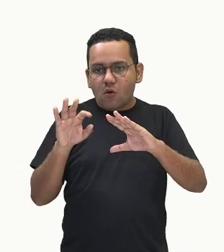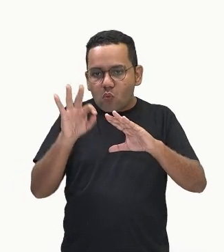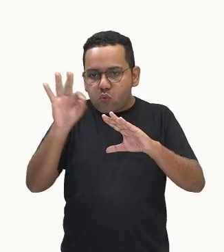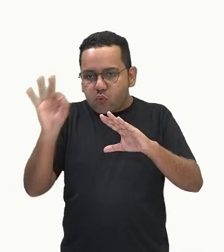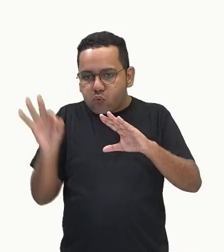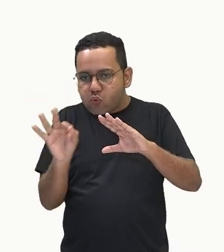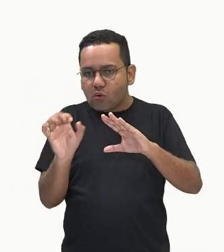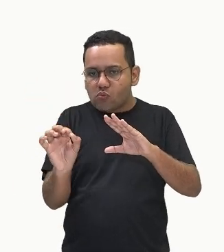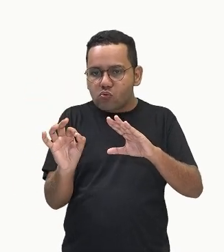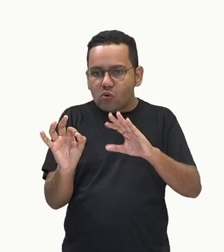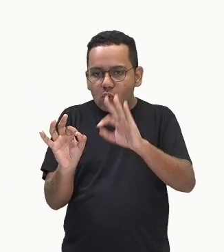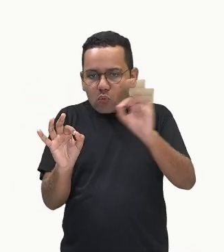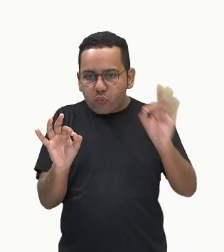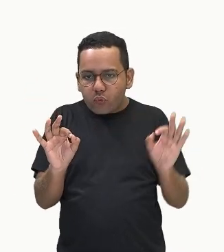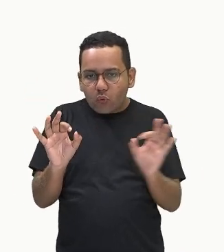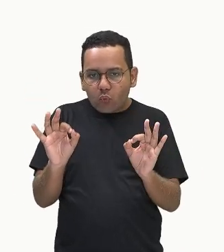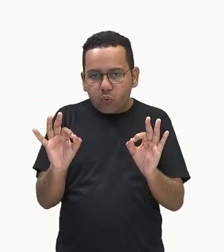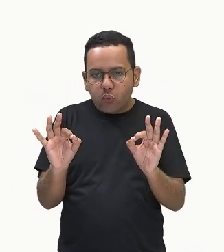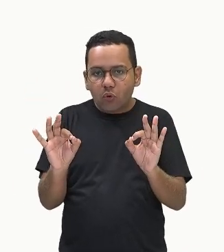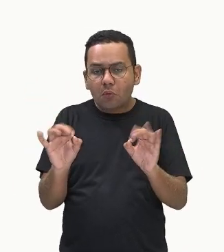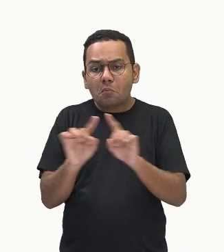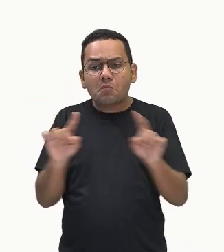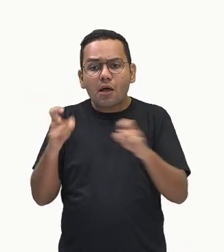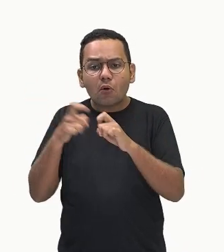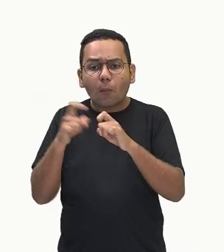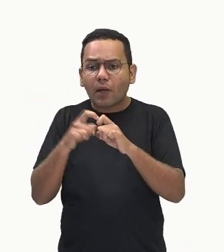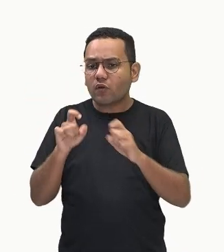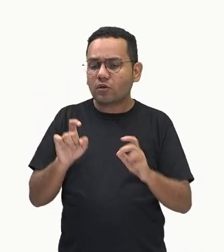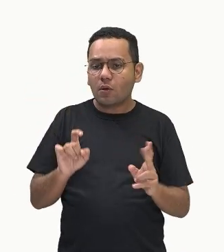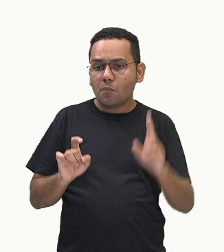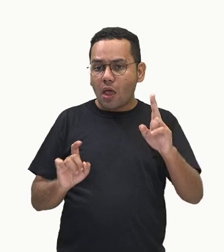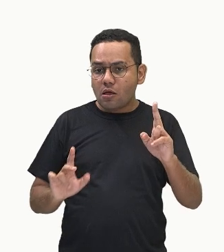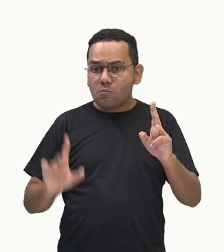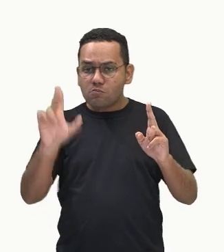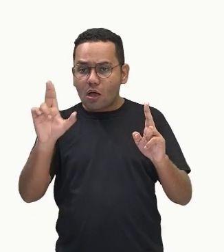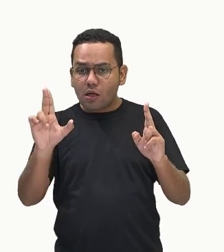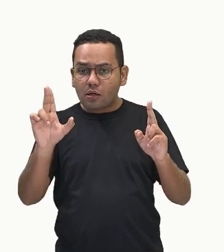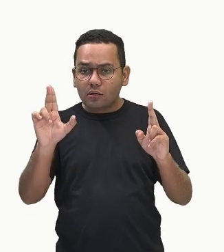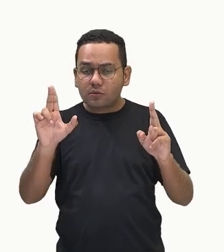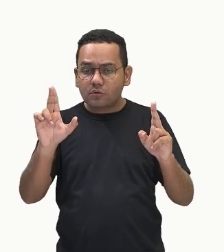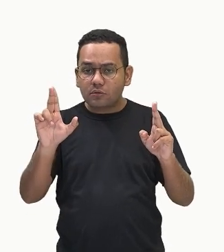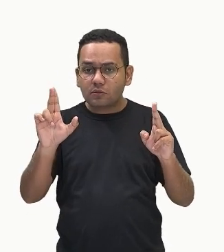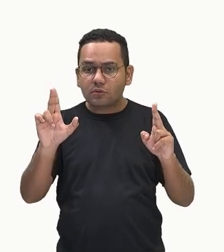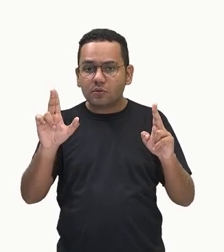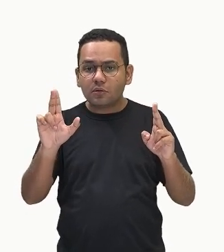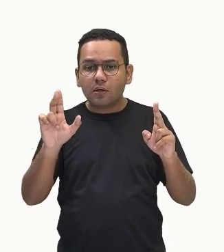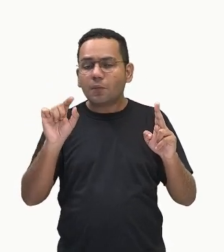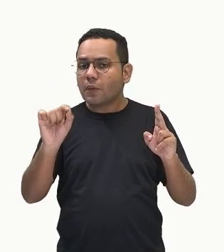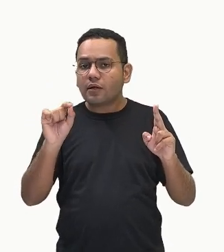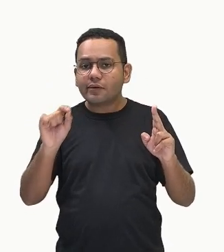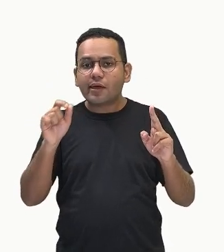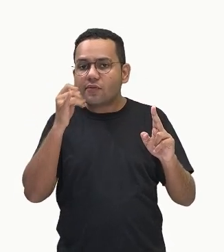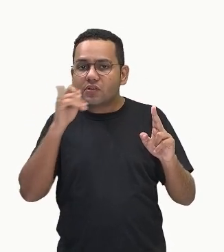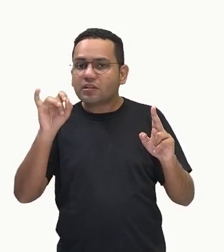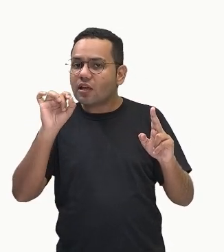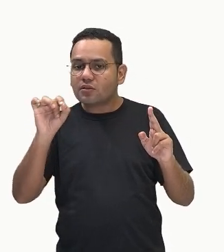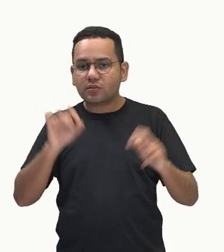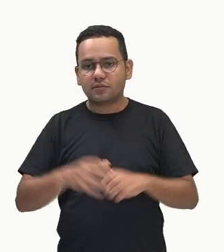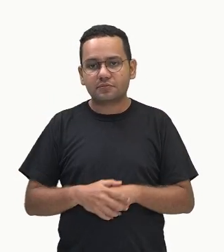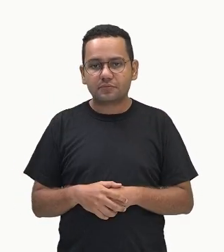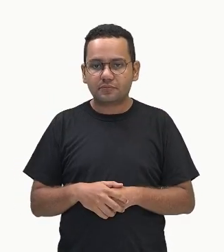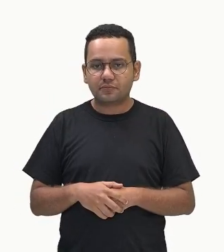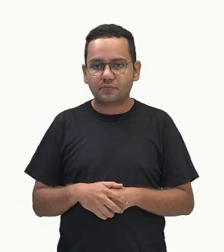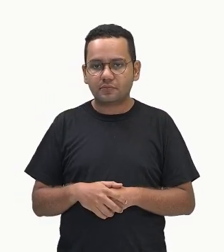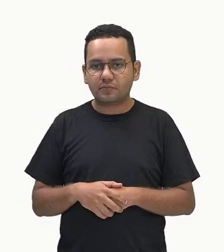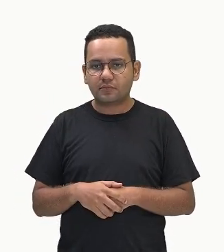destaque, e aqui o médico vai simplesmente realizar um corte, vai remover, vai impedir que haja comunicação entre os ovários